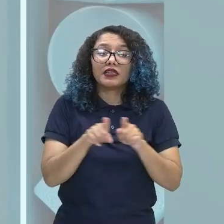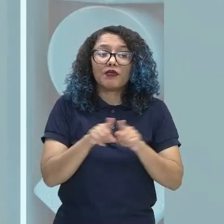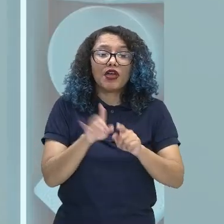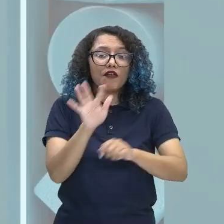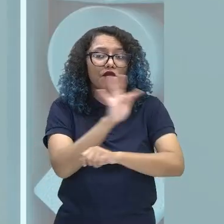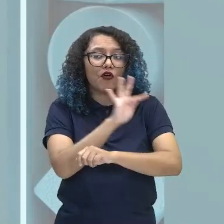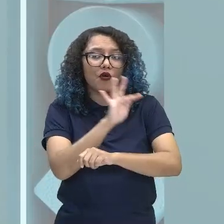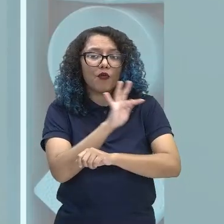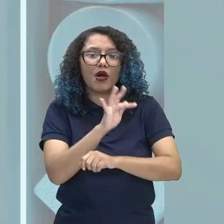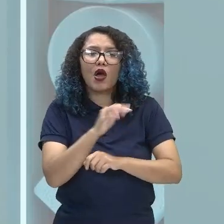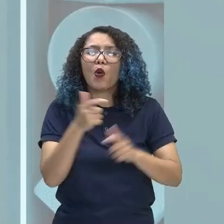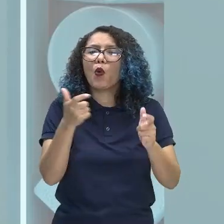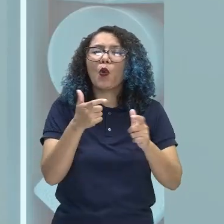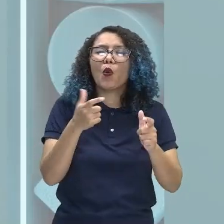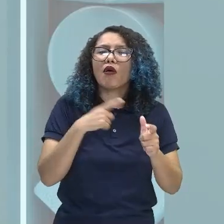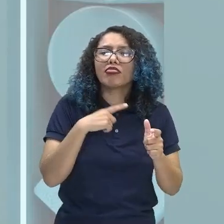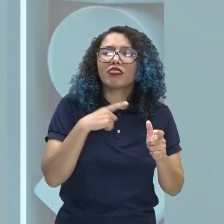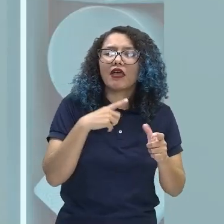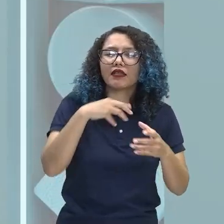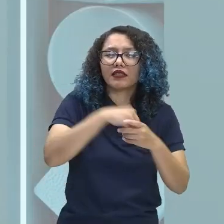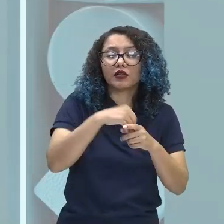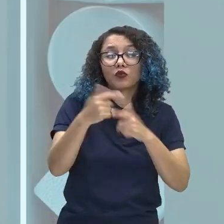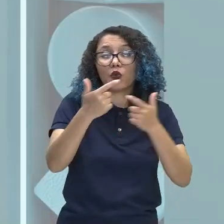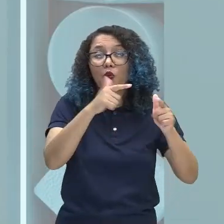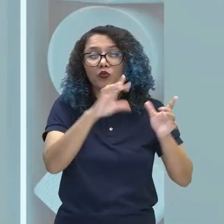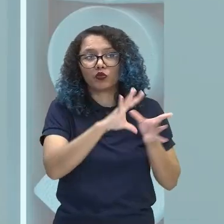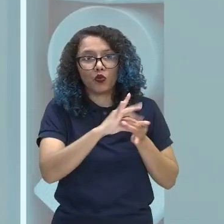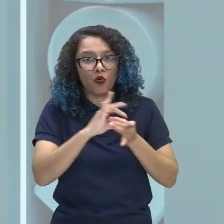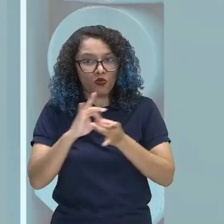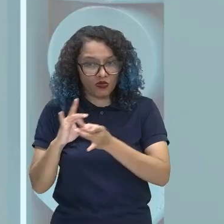ela vai estar presente em umas outras situações,